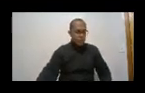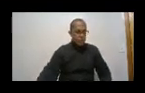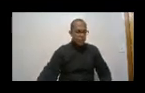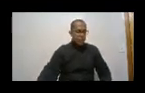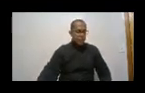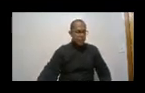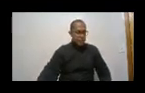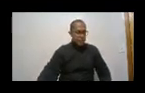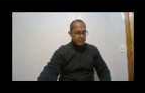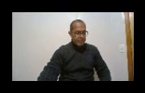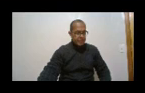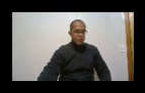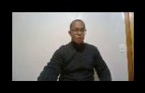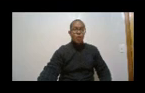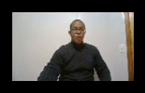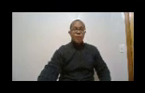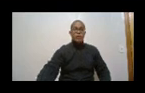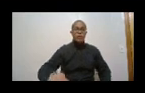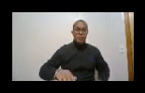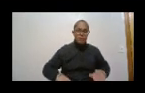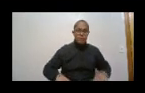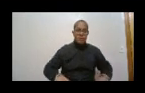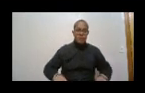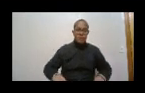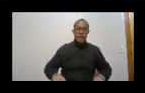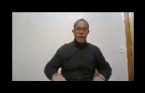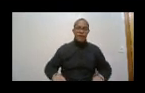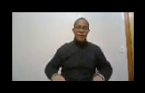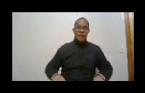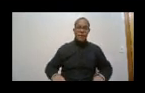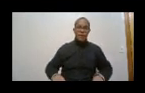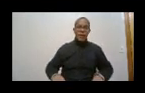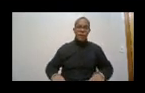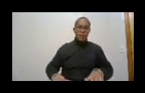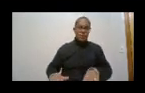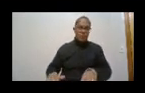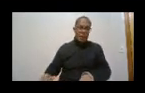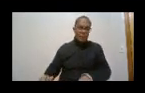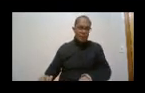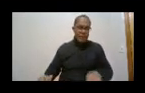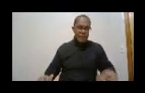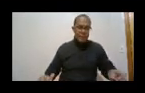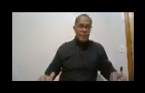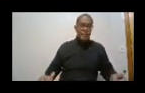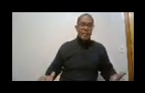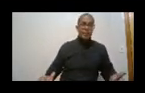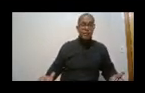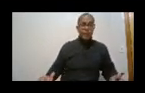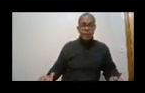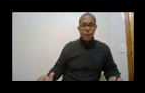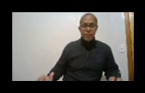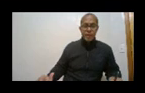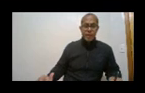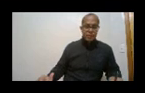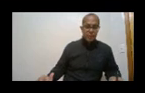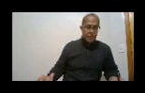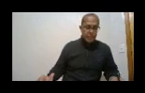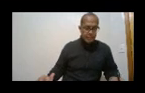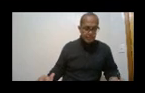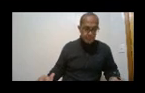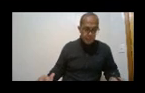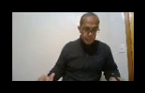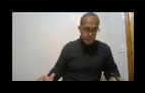de novo. Não vai acontecer nada de novo quando administra um medicamento. Vai acontecer algo que já acontece e que às vezes foi